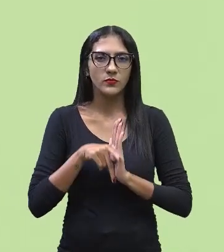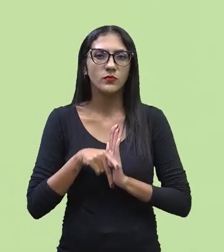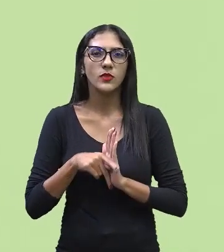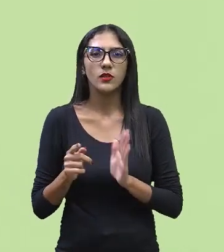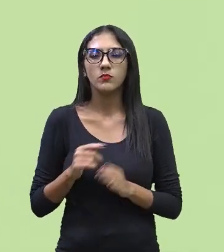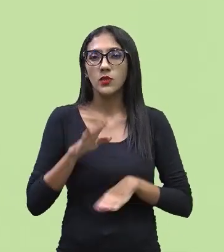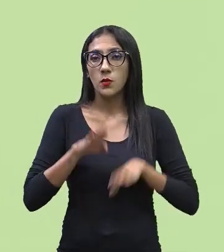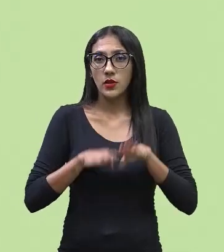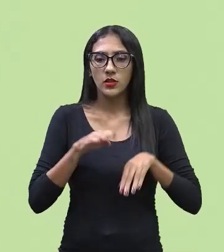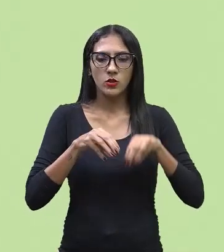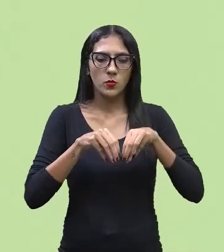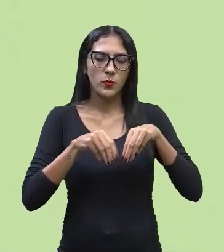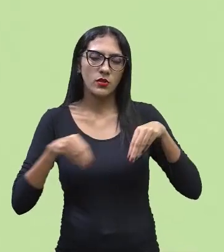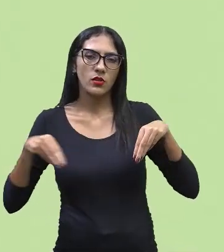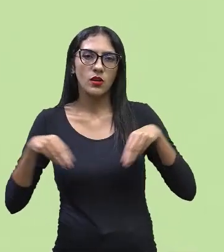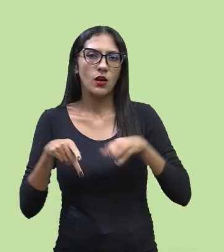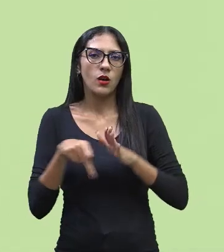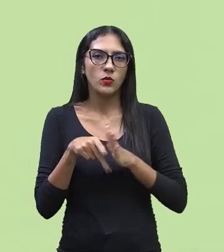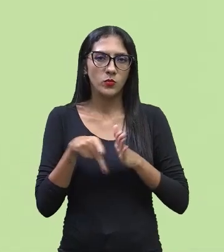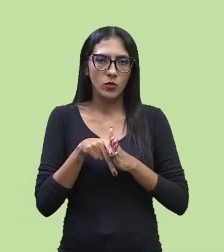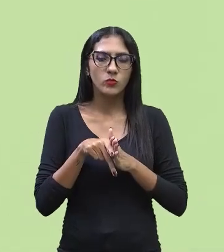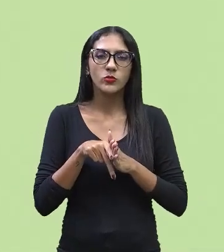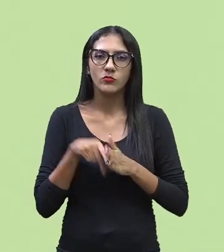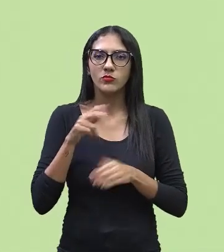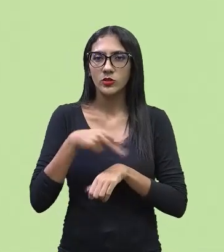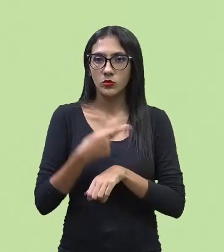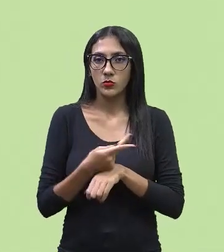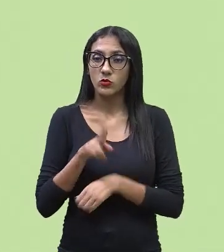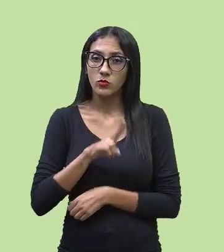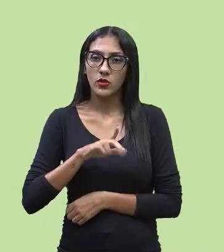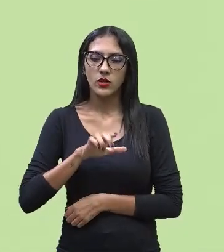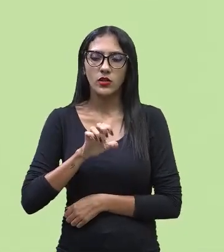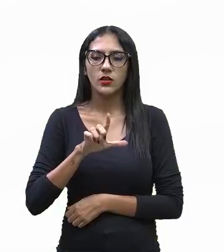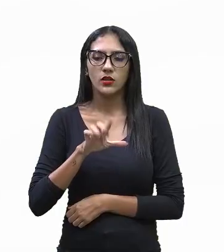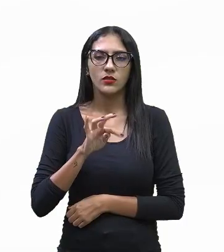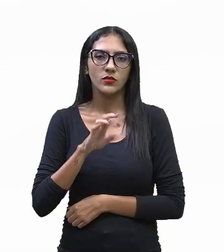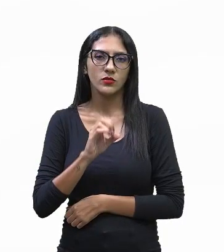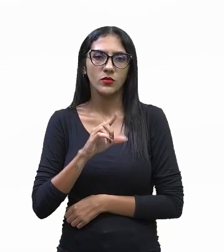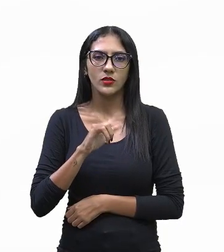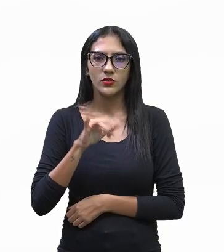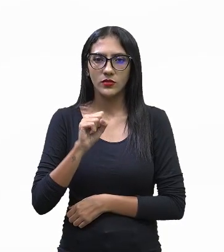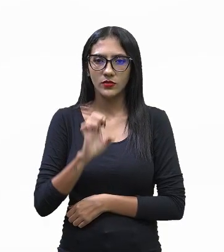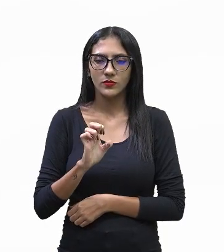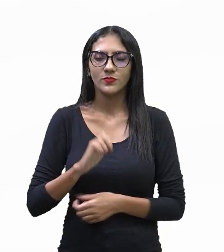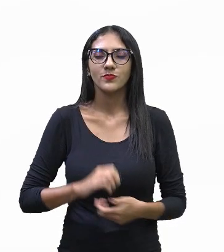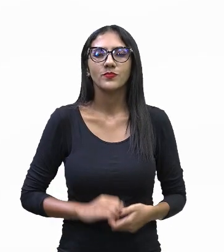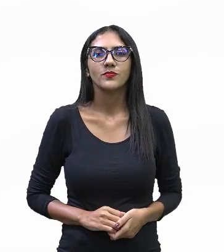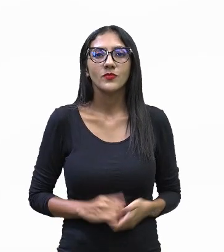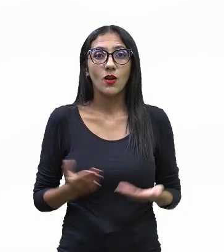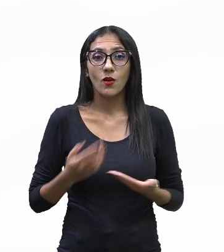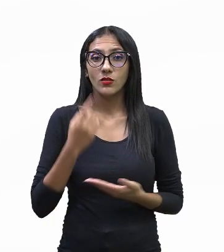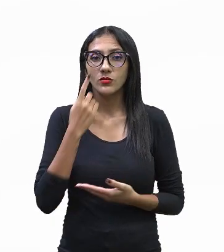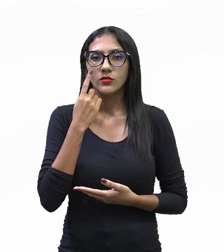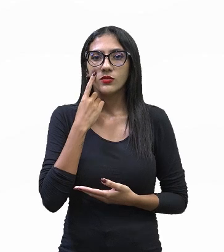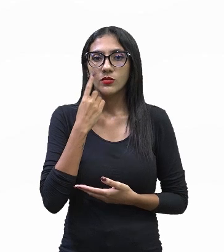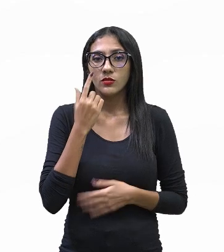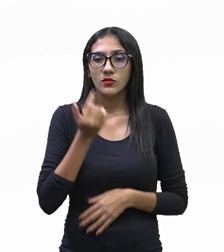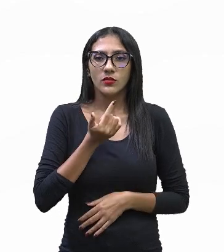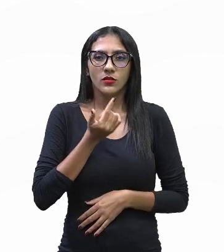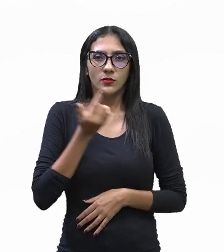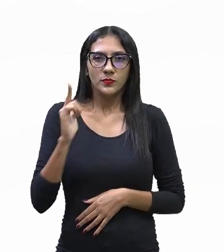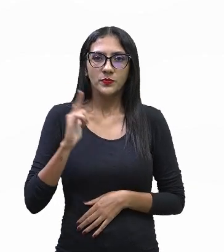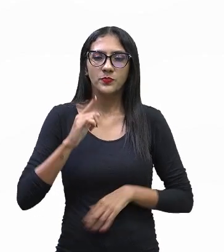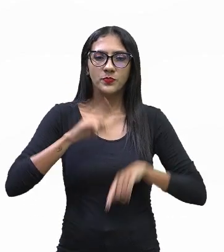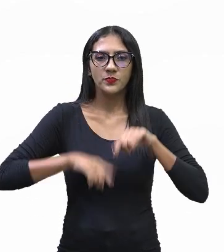de minerais, de minérios a partir da eletrólise. Bora continuar vendo aí mais alguns exemplos. E aí eu tenho